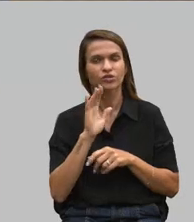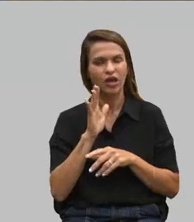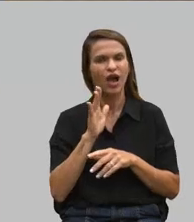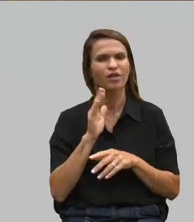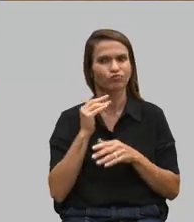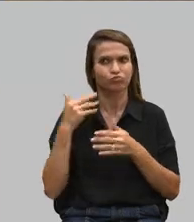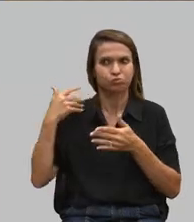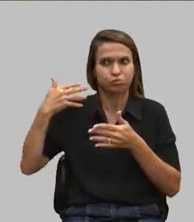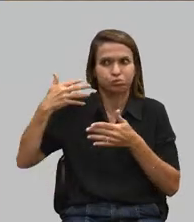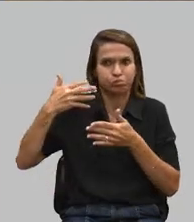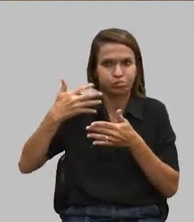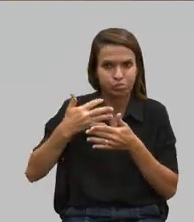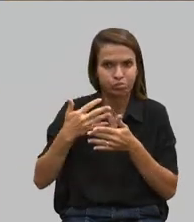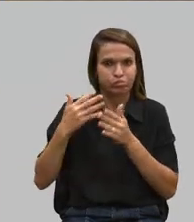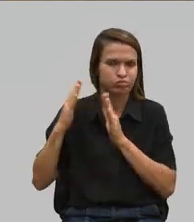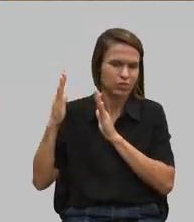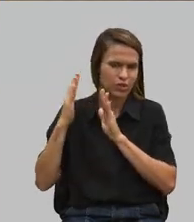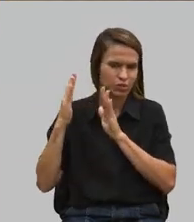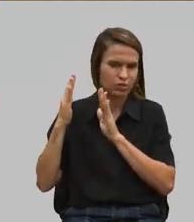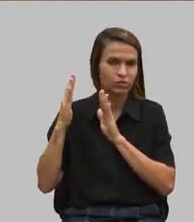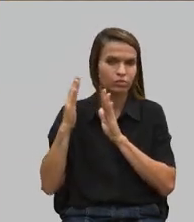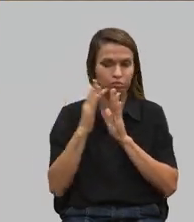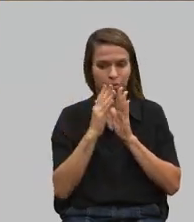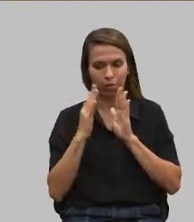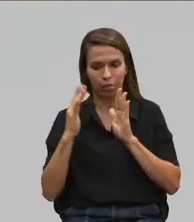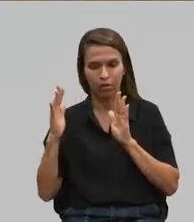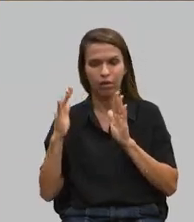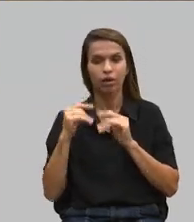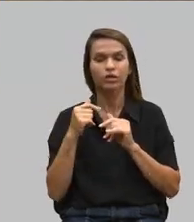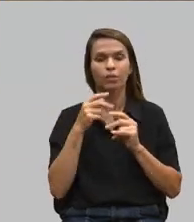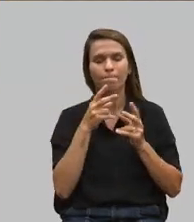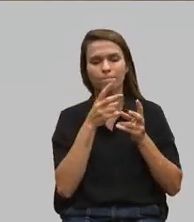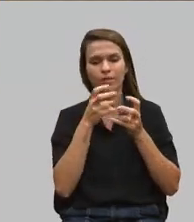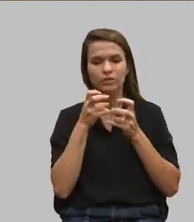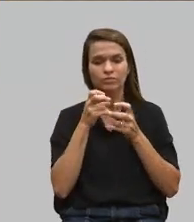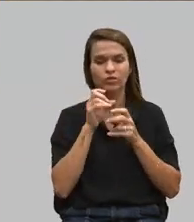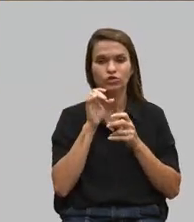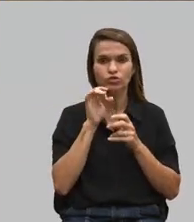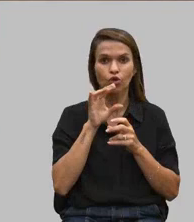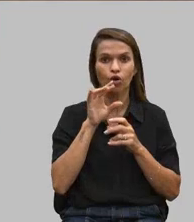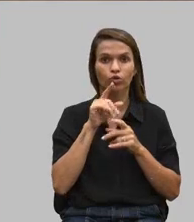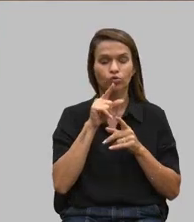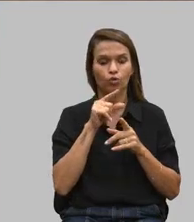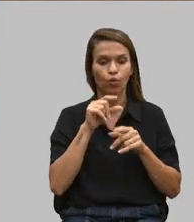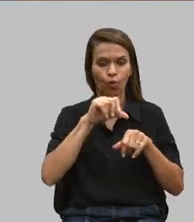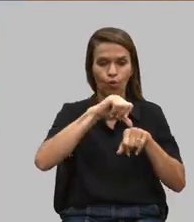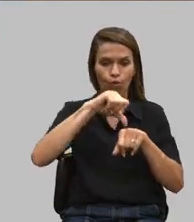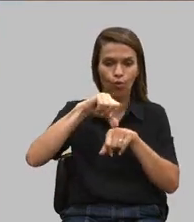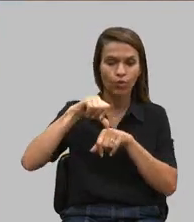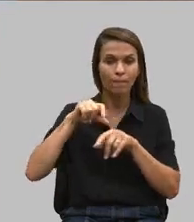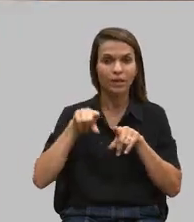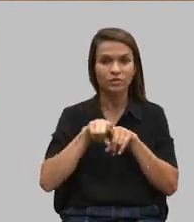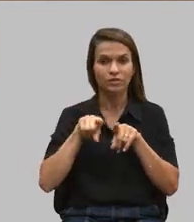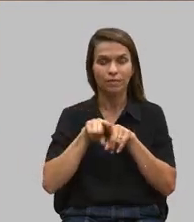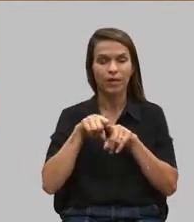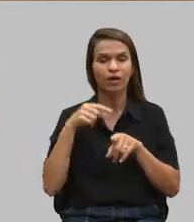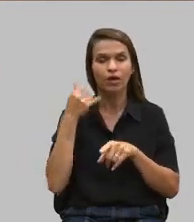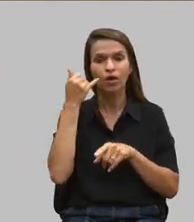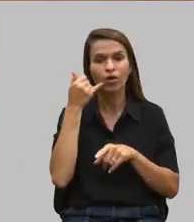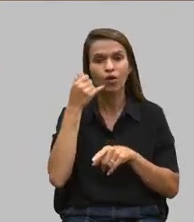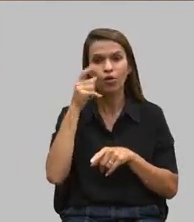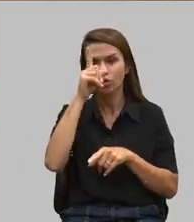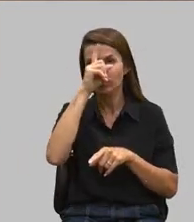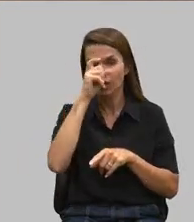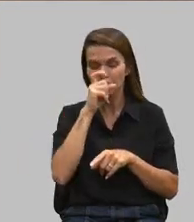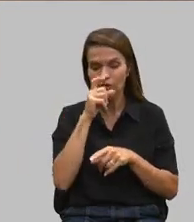também foi um aumento importante e é uma política que a gente tem olhado bastante não só do ponto de vista dos seus Mas também da odontologia hospitalar e um olhar